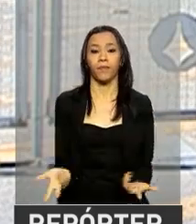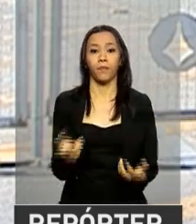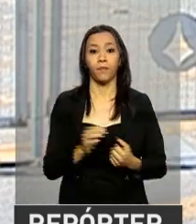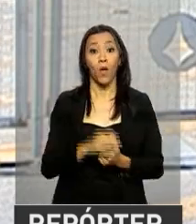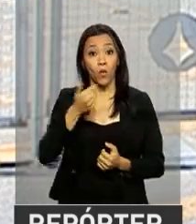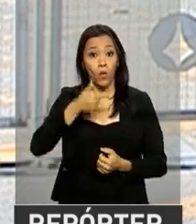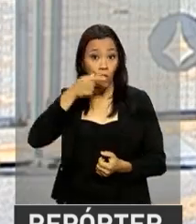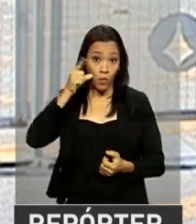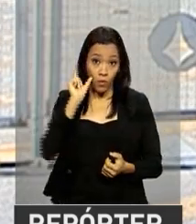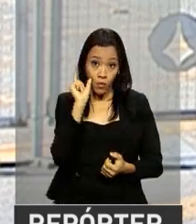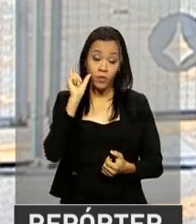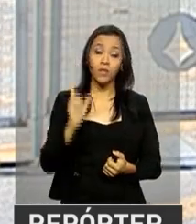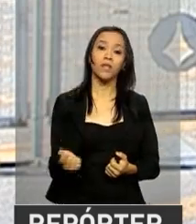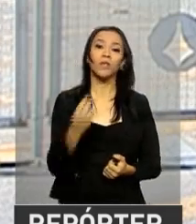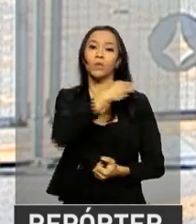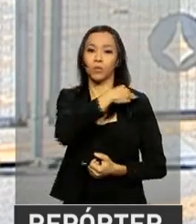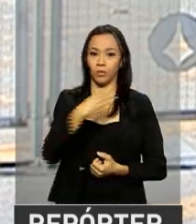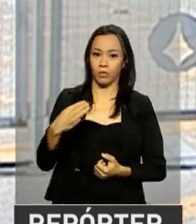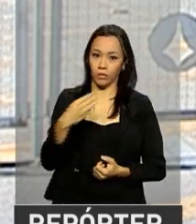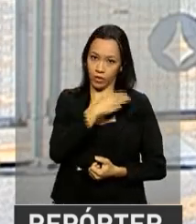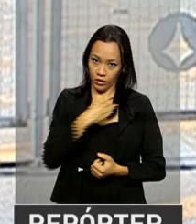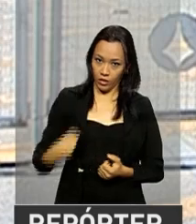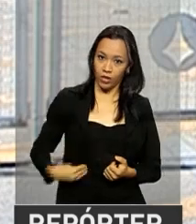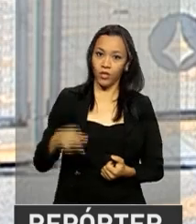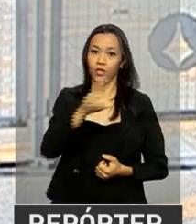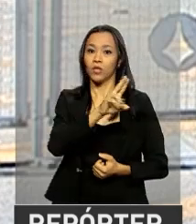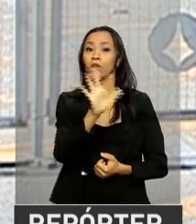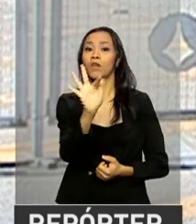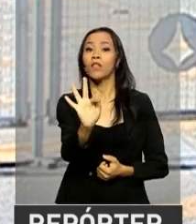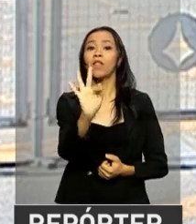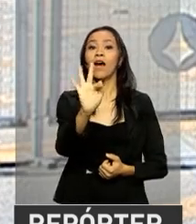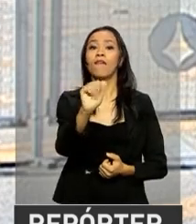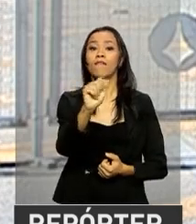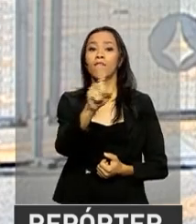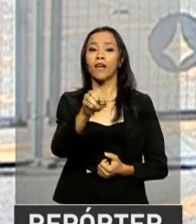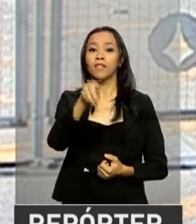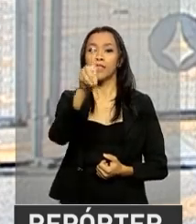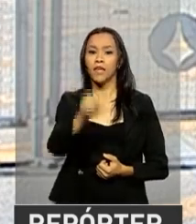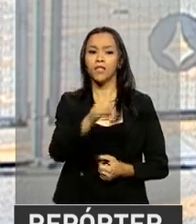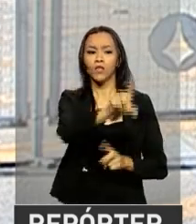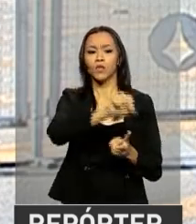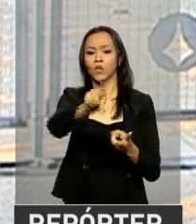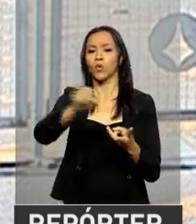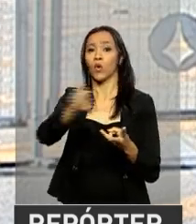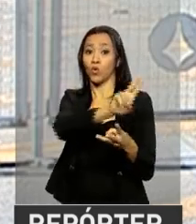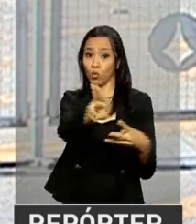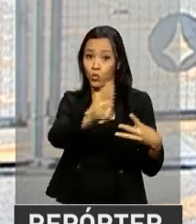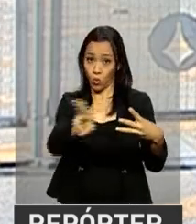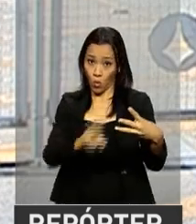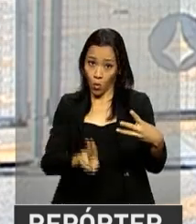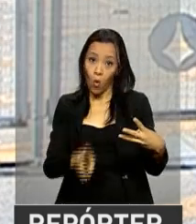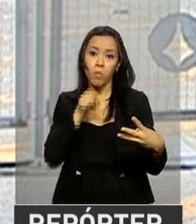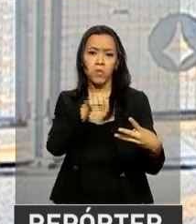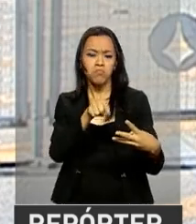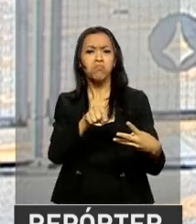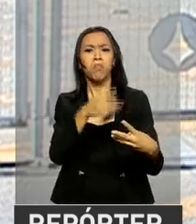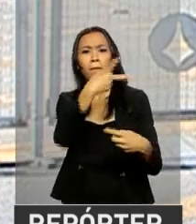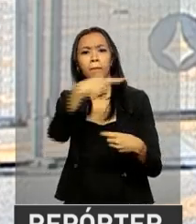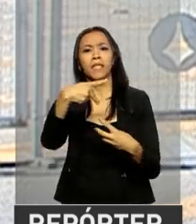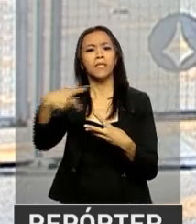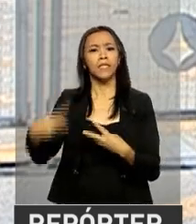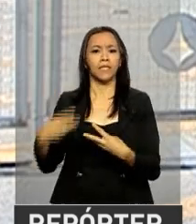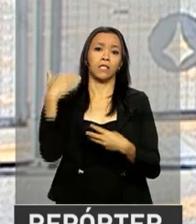Renata ontem o ministro da Fazenda Henrique Meirelles anunciou os nomes indicados para a presidência de bancos